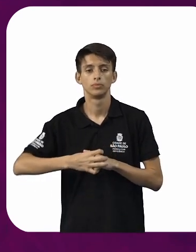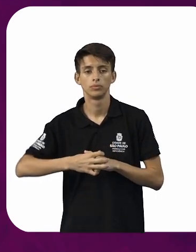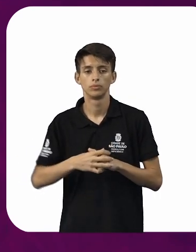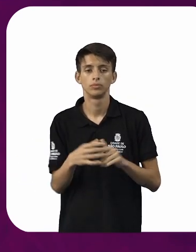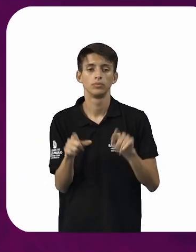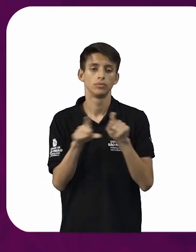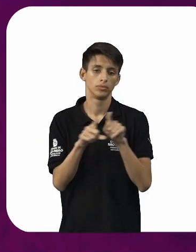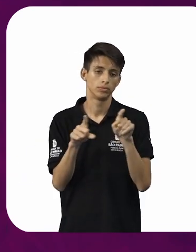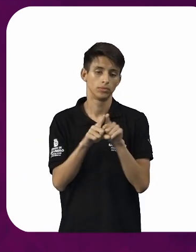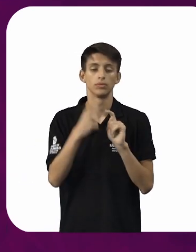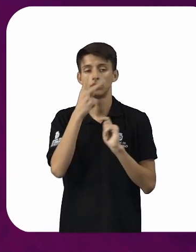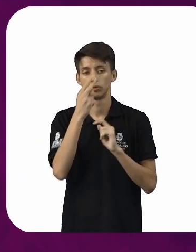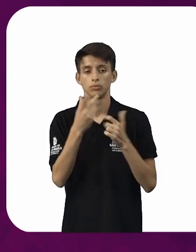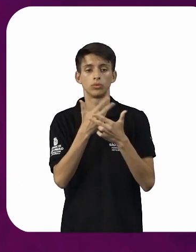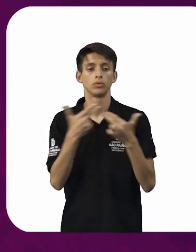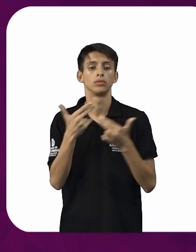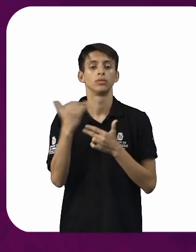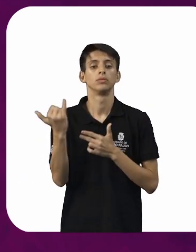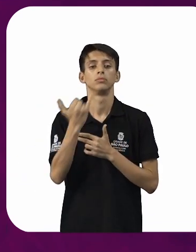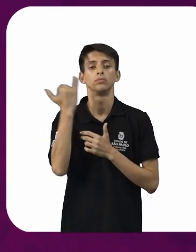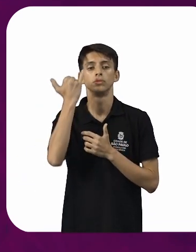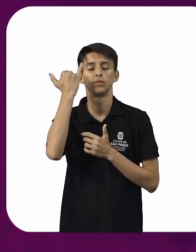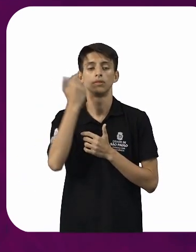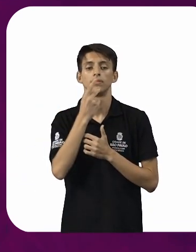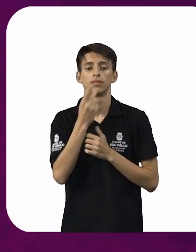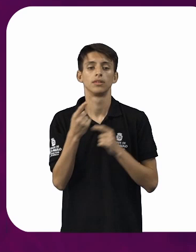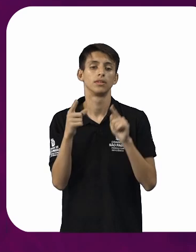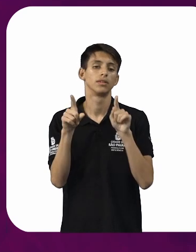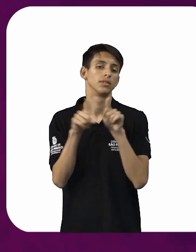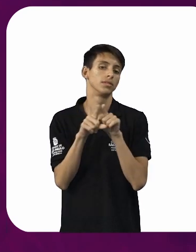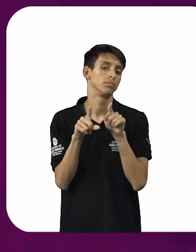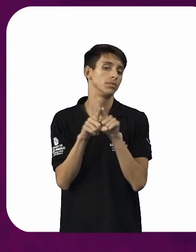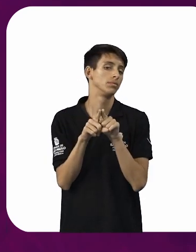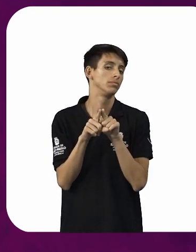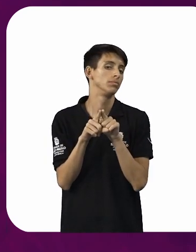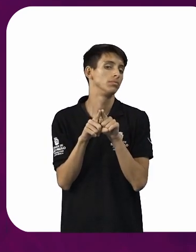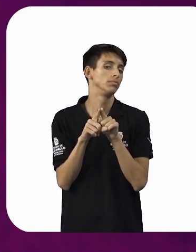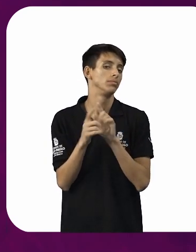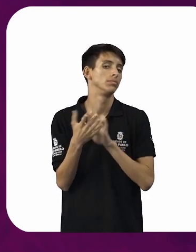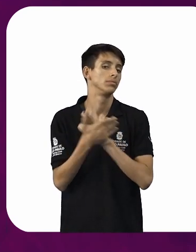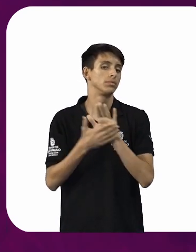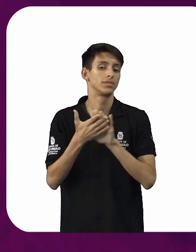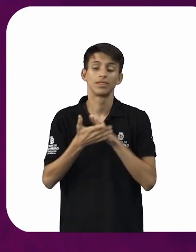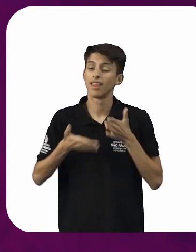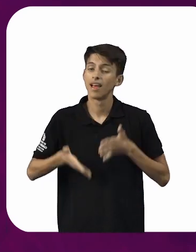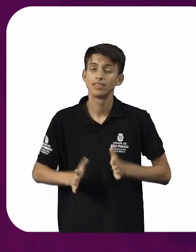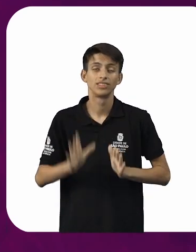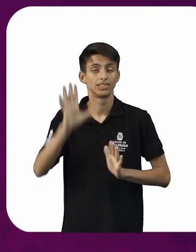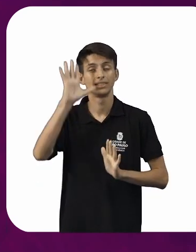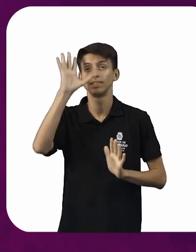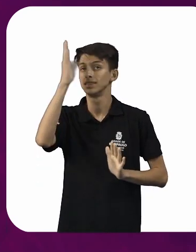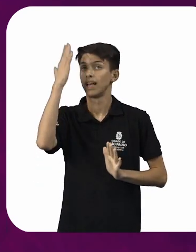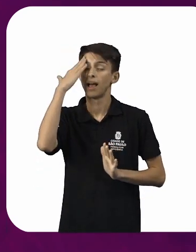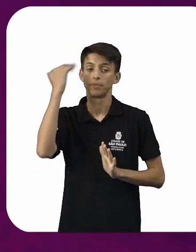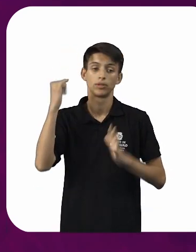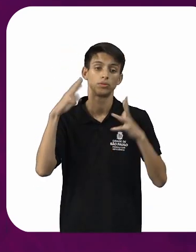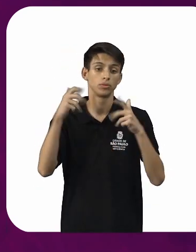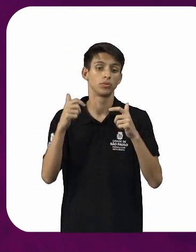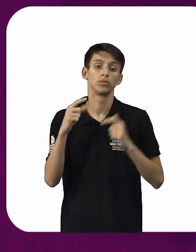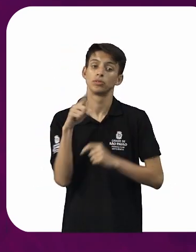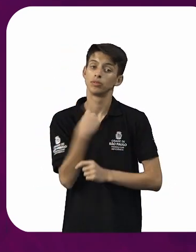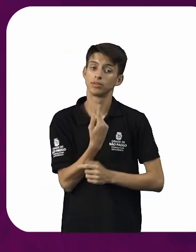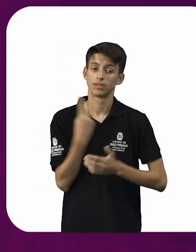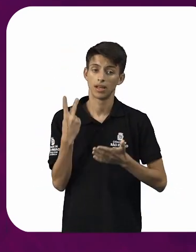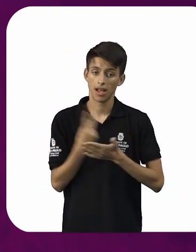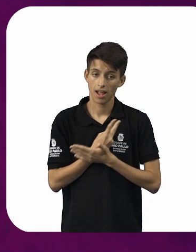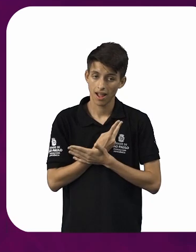discussões. E também eu acho que algo importante de colocar aqui é assim, ninguém nasceu sabendo. A gente